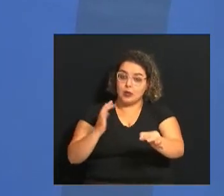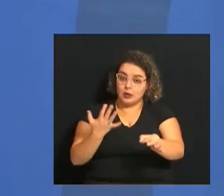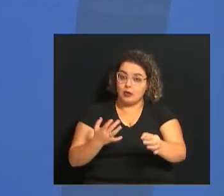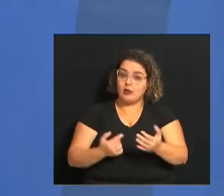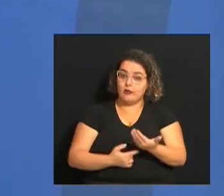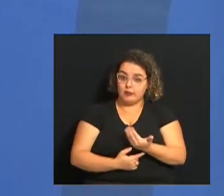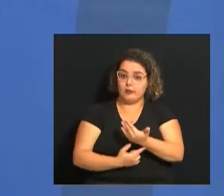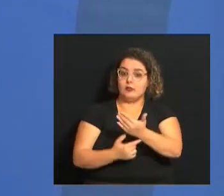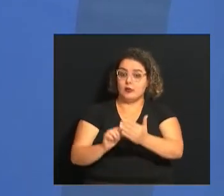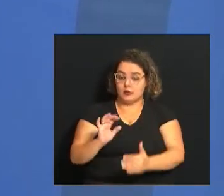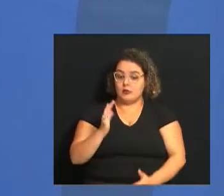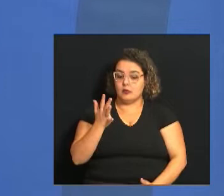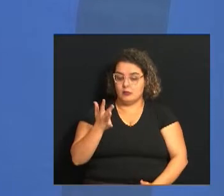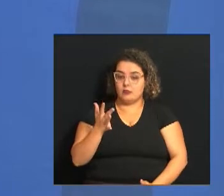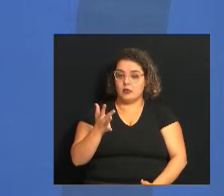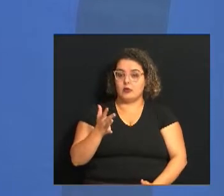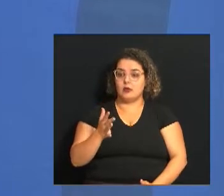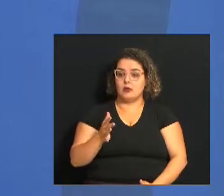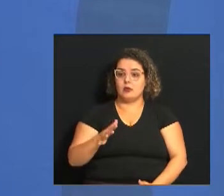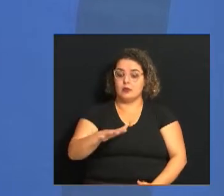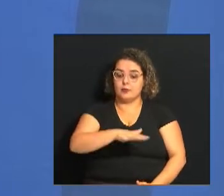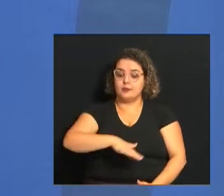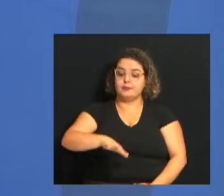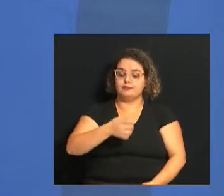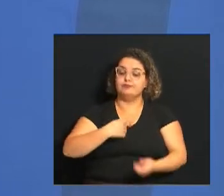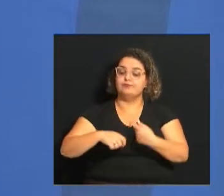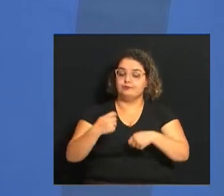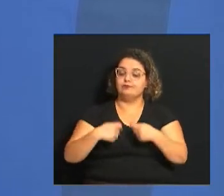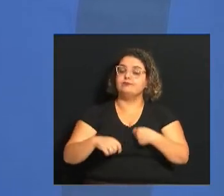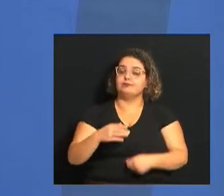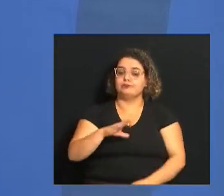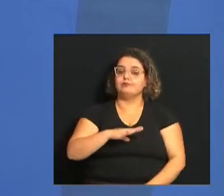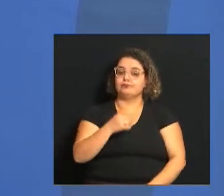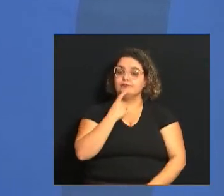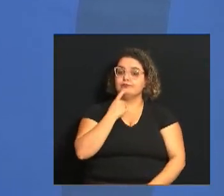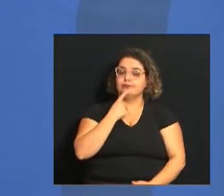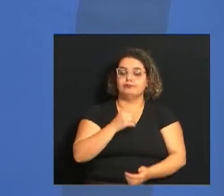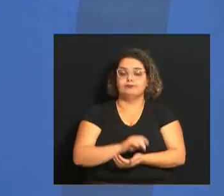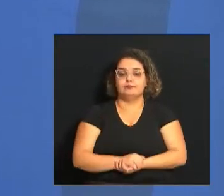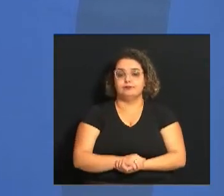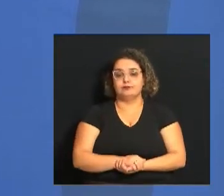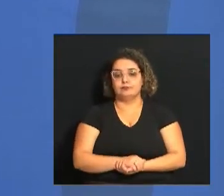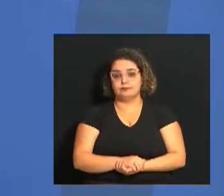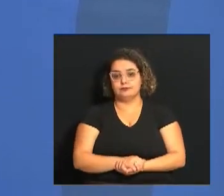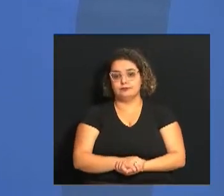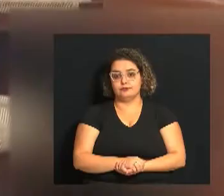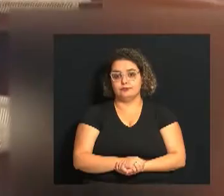a contento por parte da administração municipal.